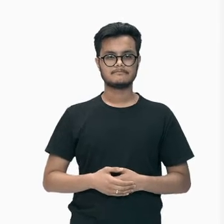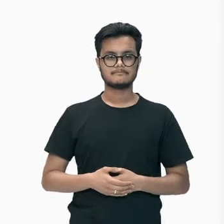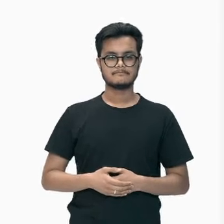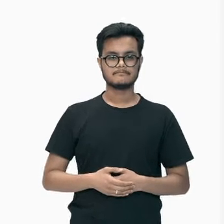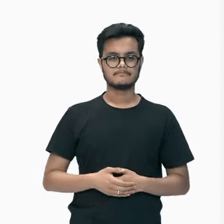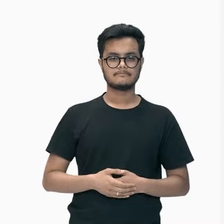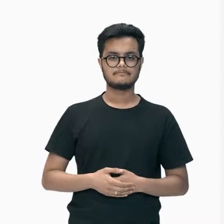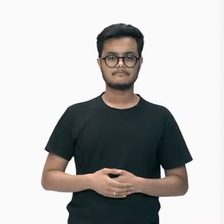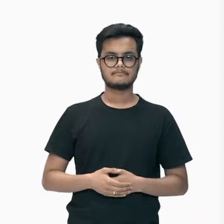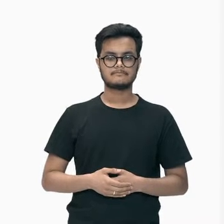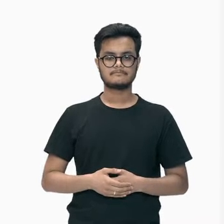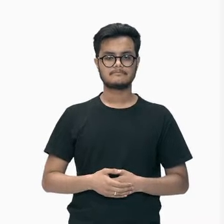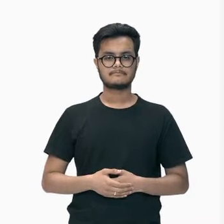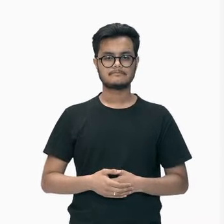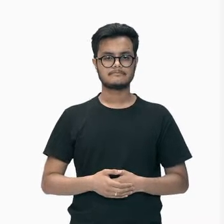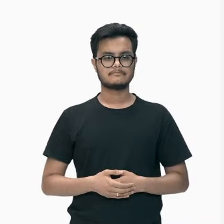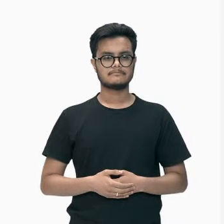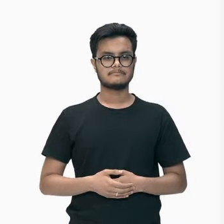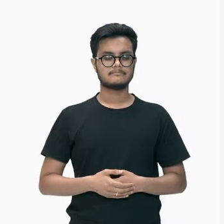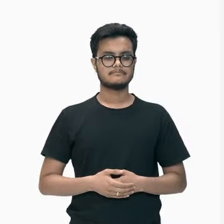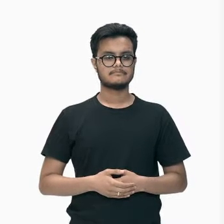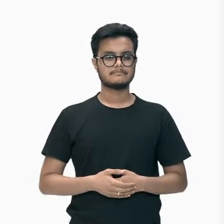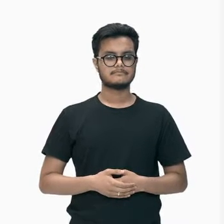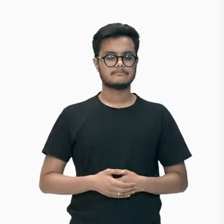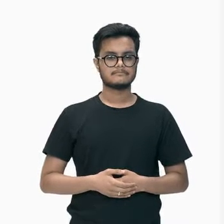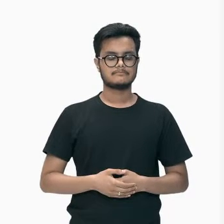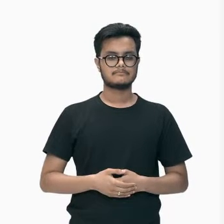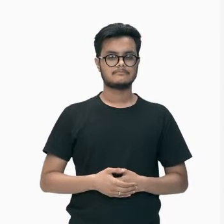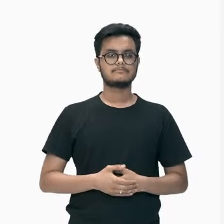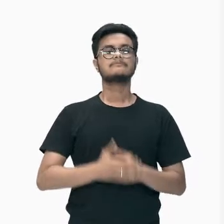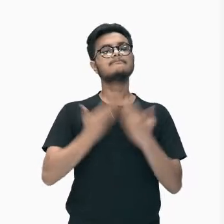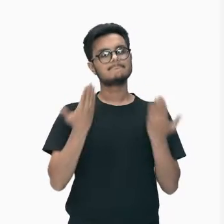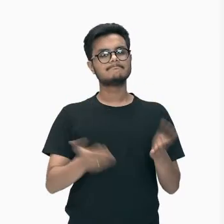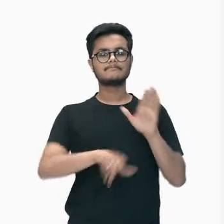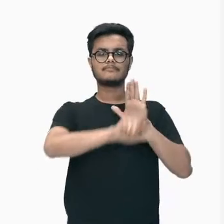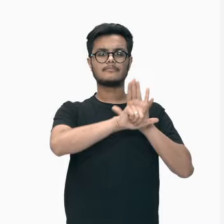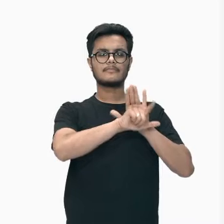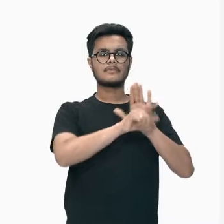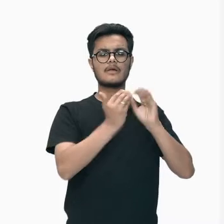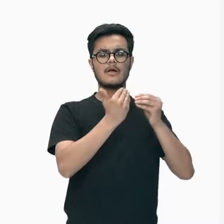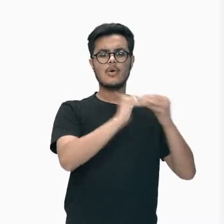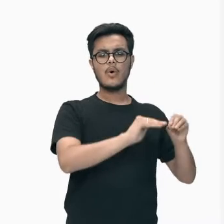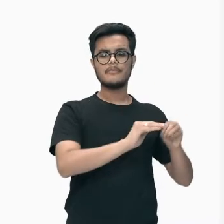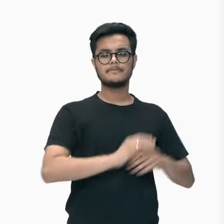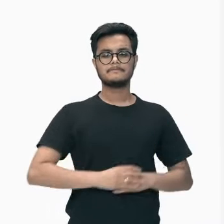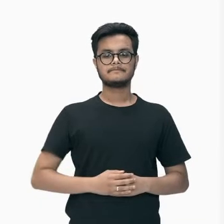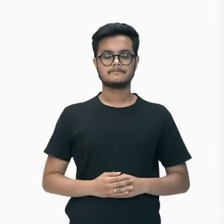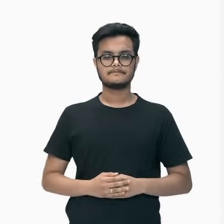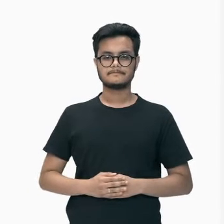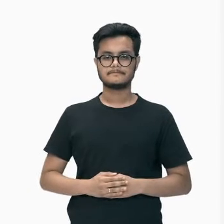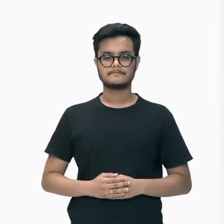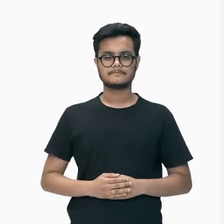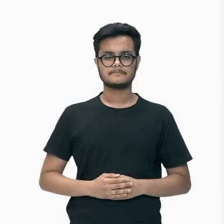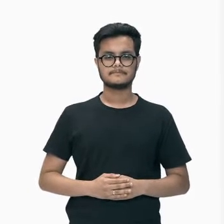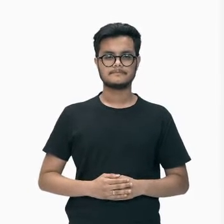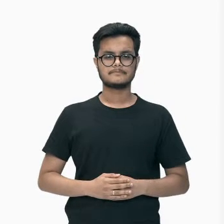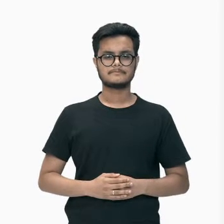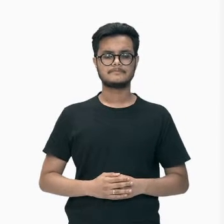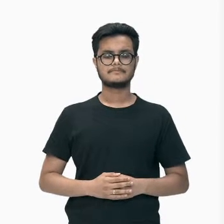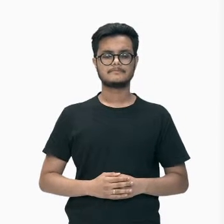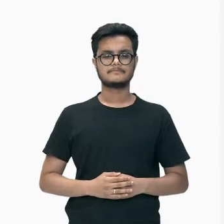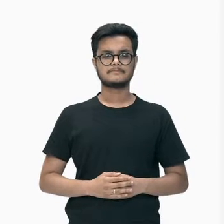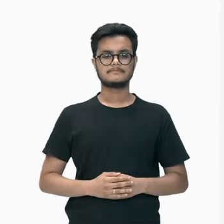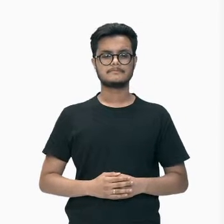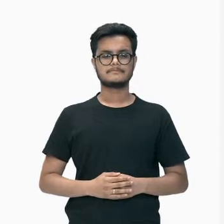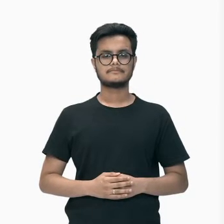Vão-se os anéis, ficam-se os dedos, o golpe da maioridade. O que é isso aí? Esse título que